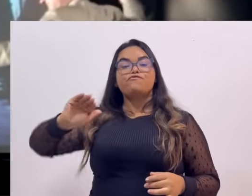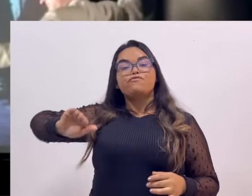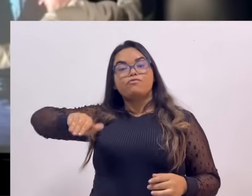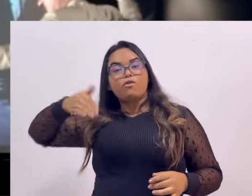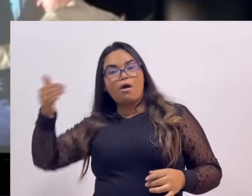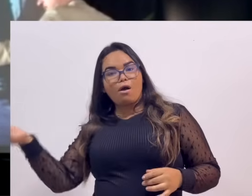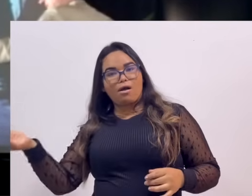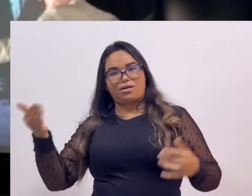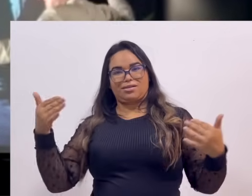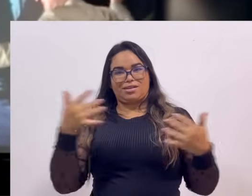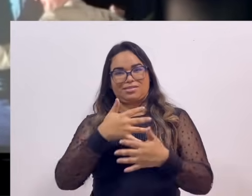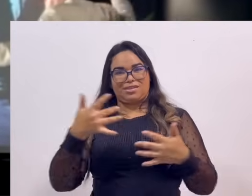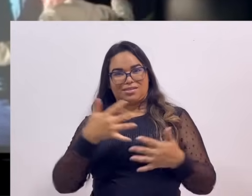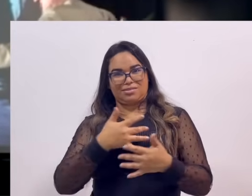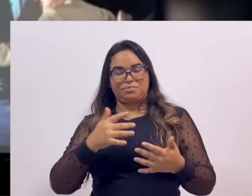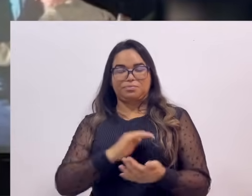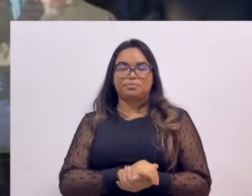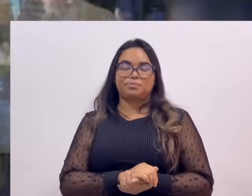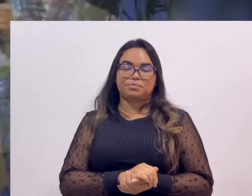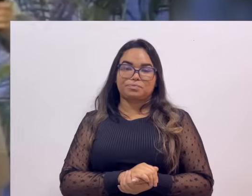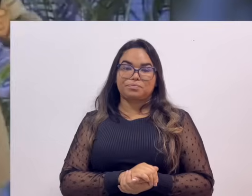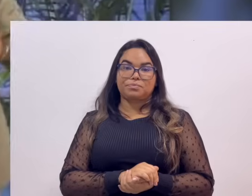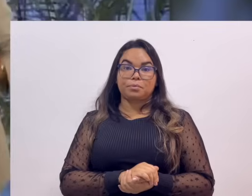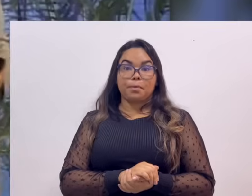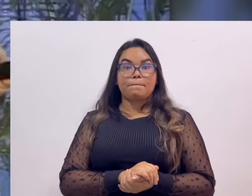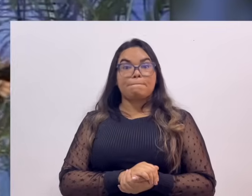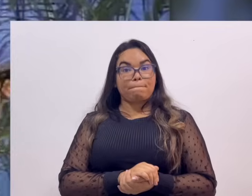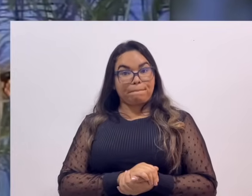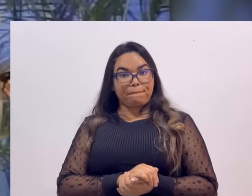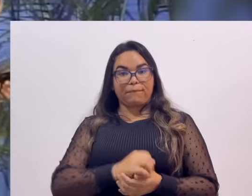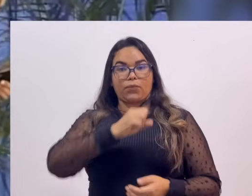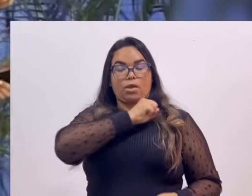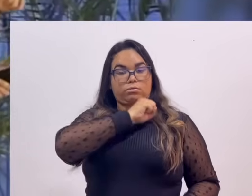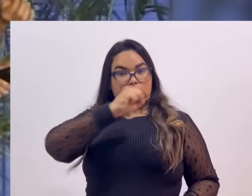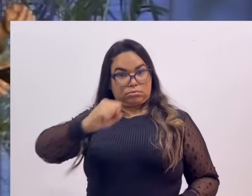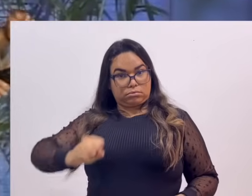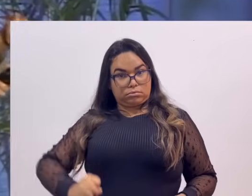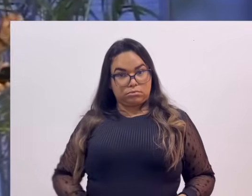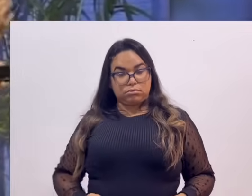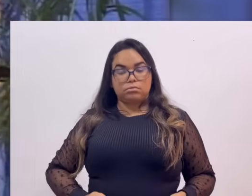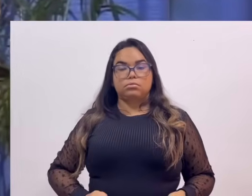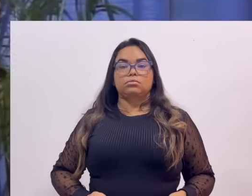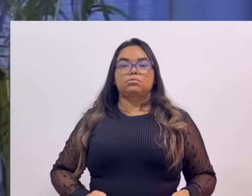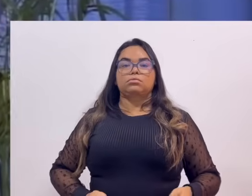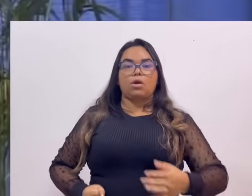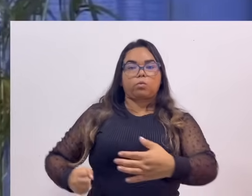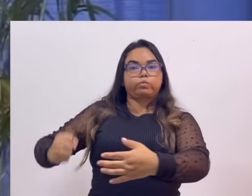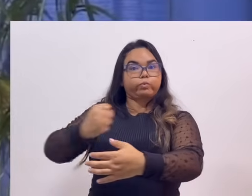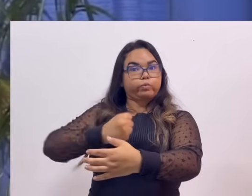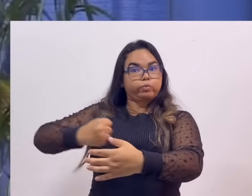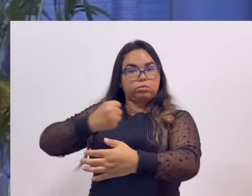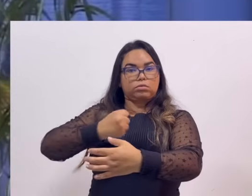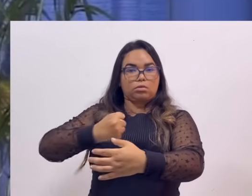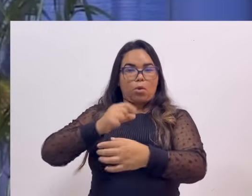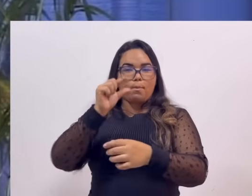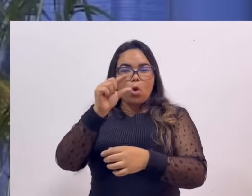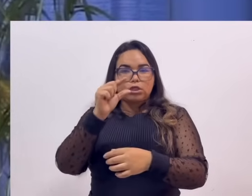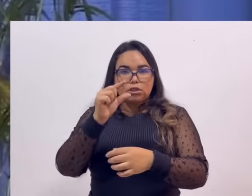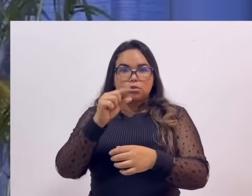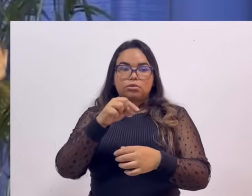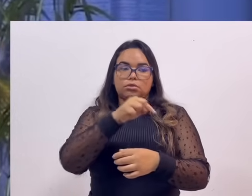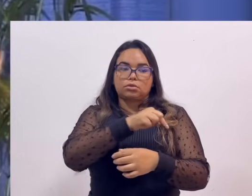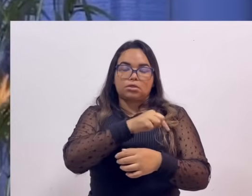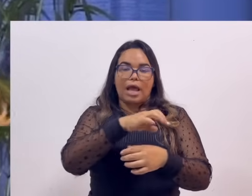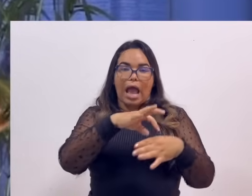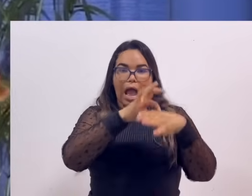ele seria morto e eliminado fora da cidade então o sumo sacerdote cozinharia uma porção uma pequena